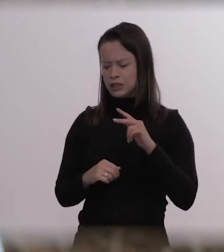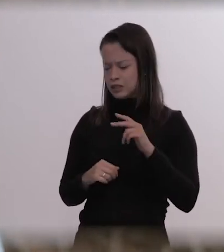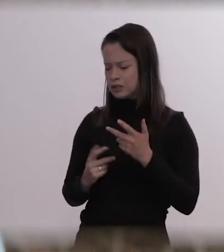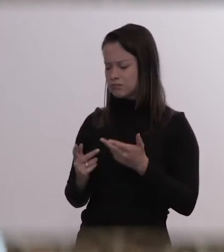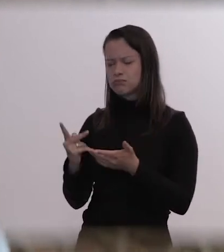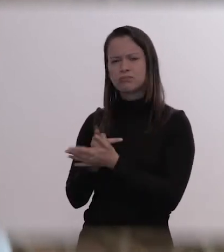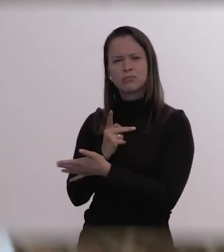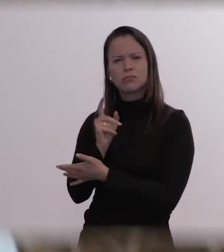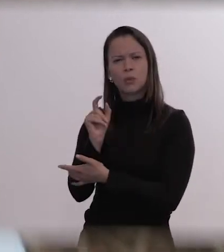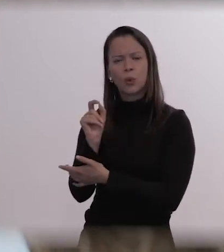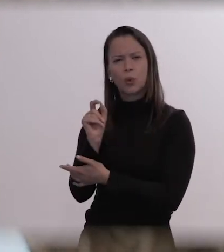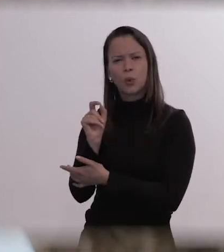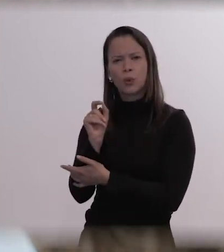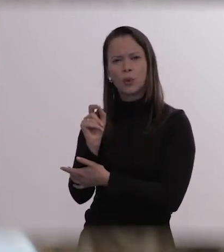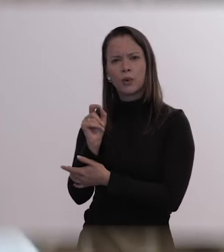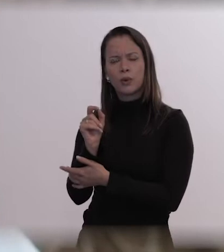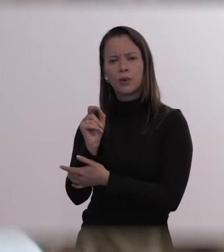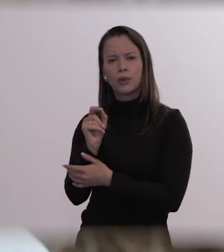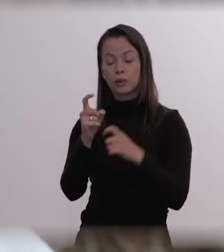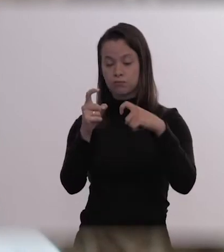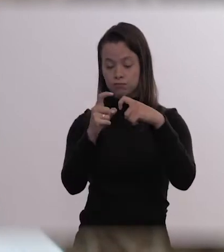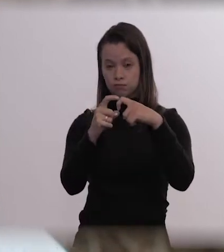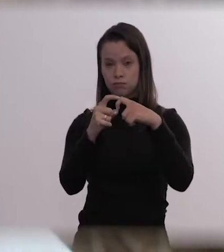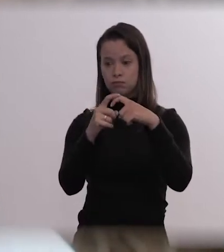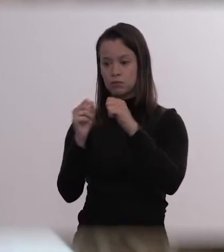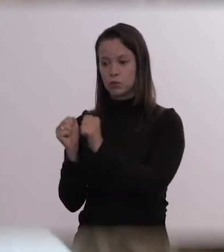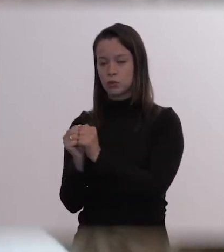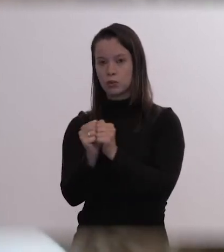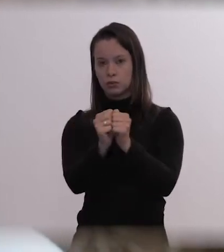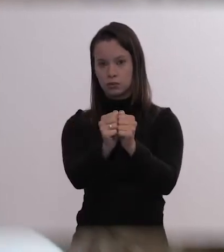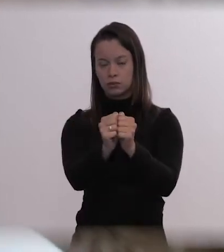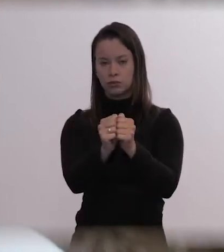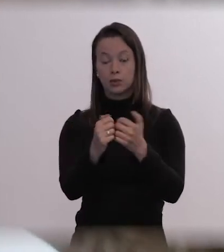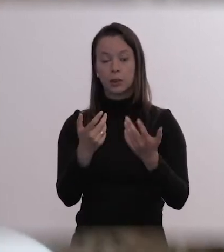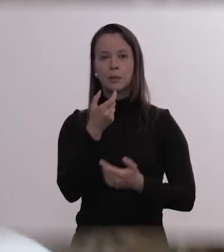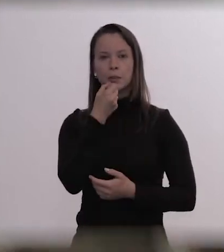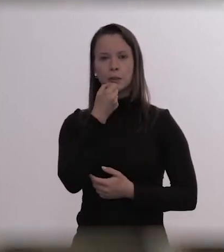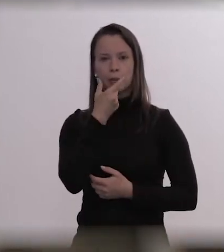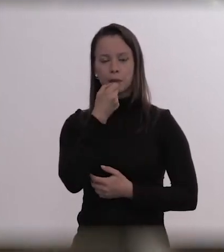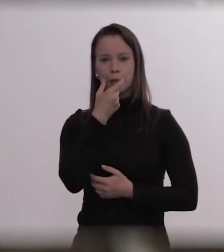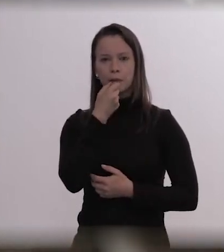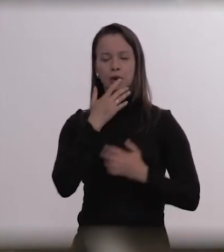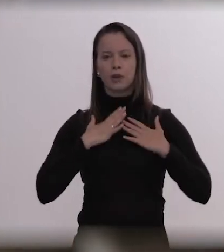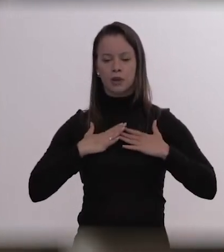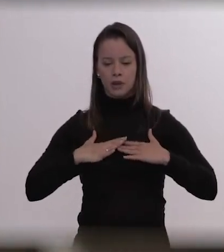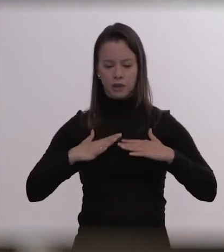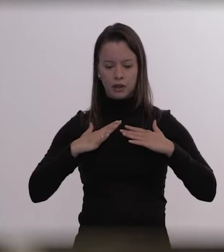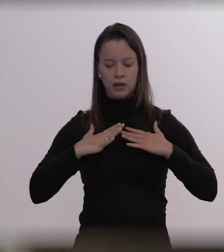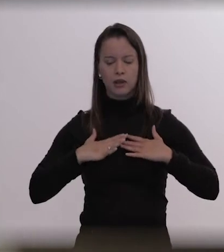coisa errada e me levou ao médico. Então eu passei a tomar alguns calmantes, tudo à base